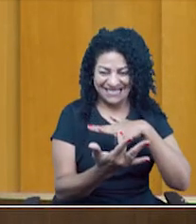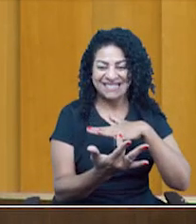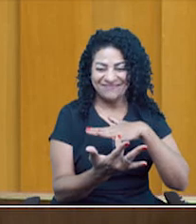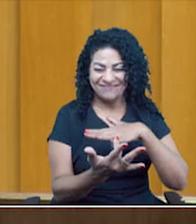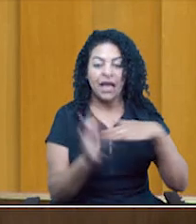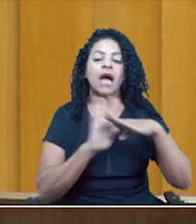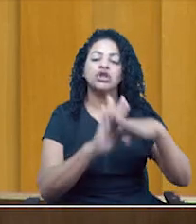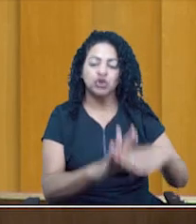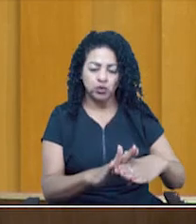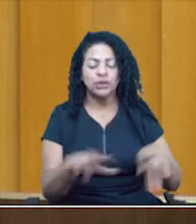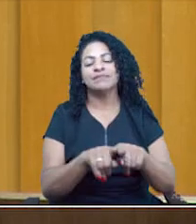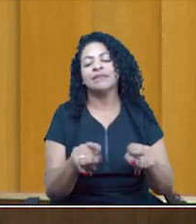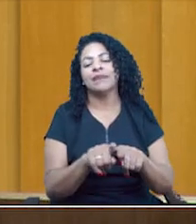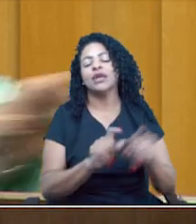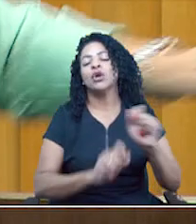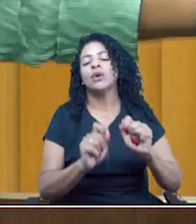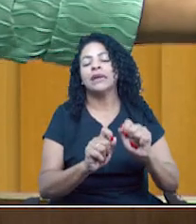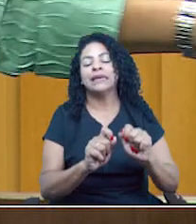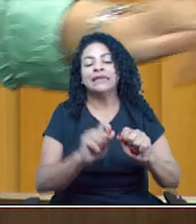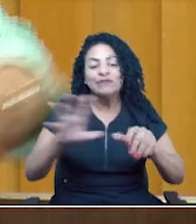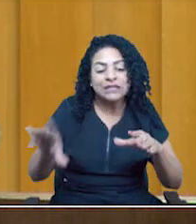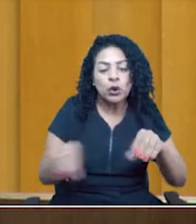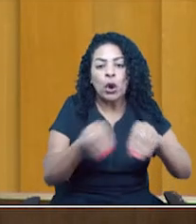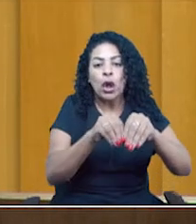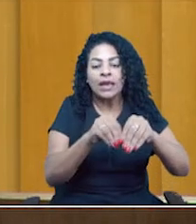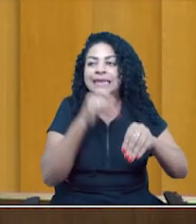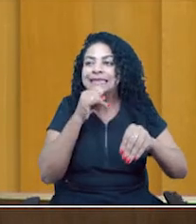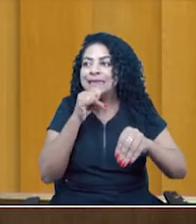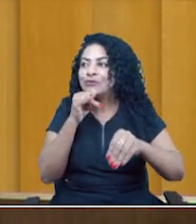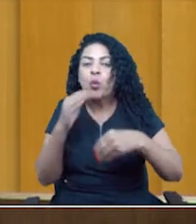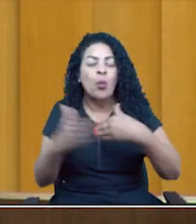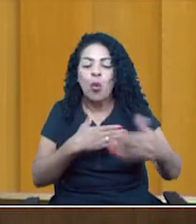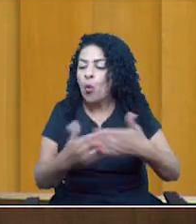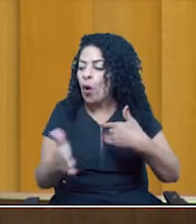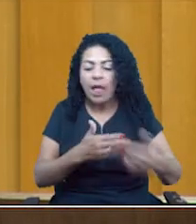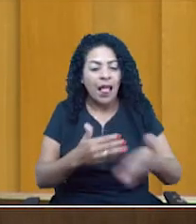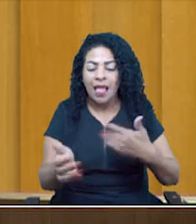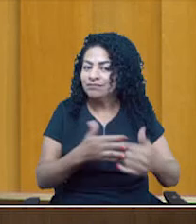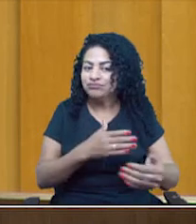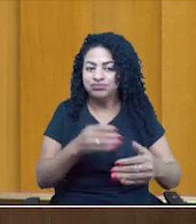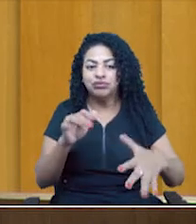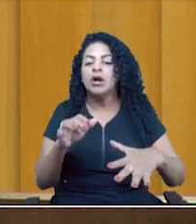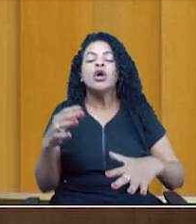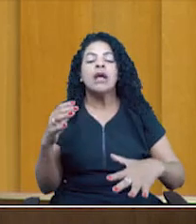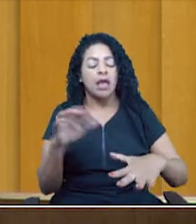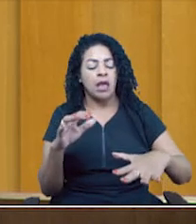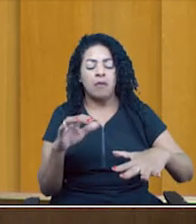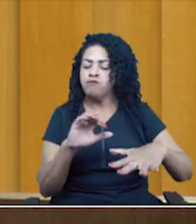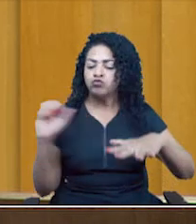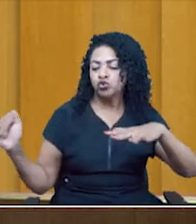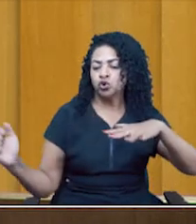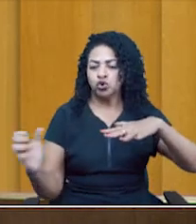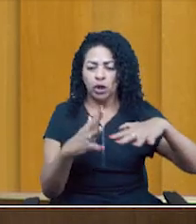não se apaga mais. É aquilo que eu conversava com o ministro Lélio há poucos minutos atrás, ele usou uma expressão que vem